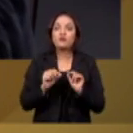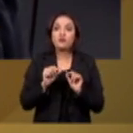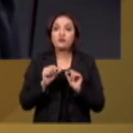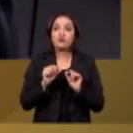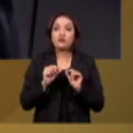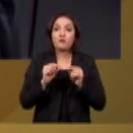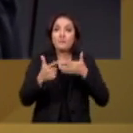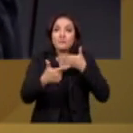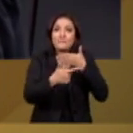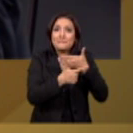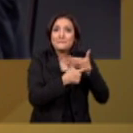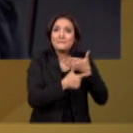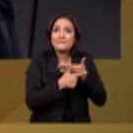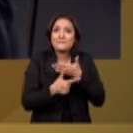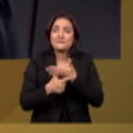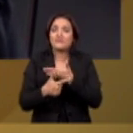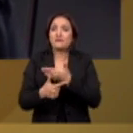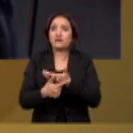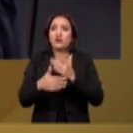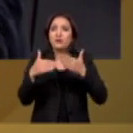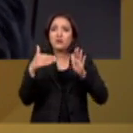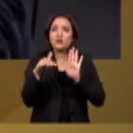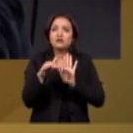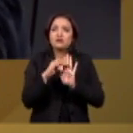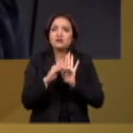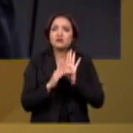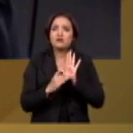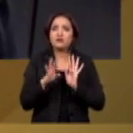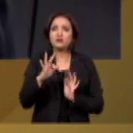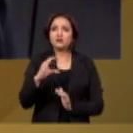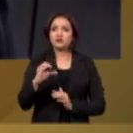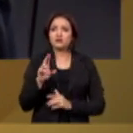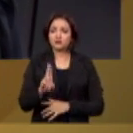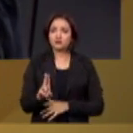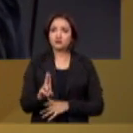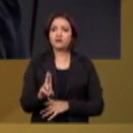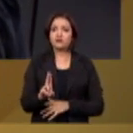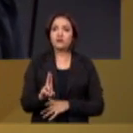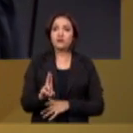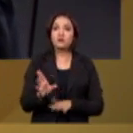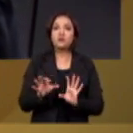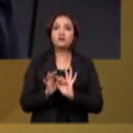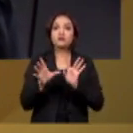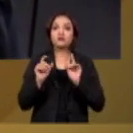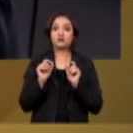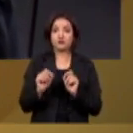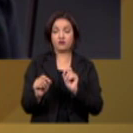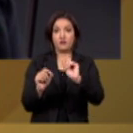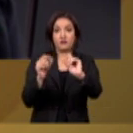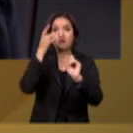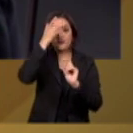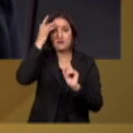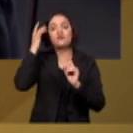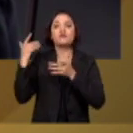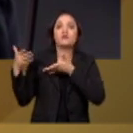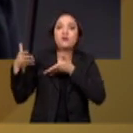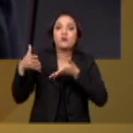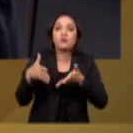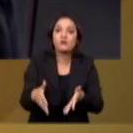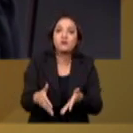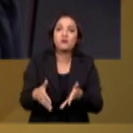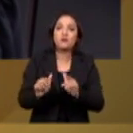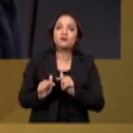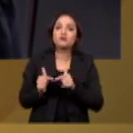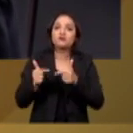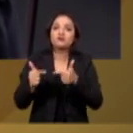atribuições constitucionais do tcu permitindo que o particular que participe de ato praticado por agente público